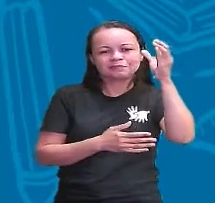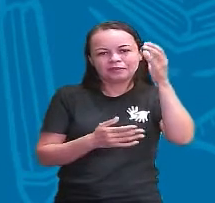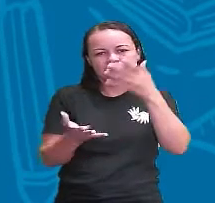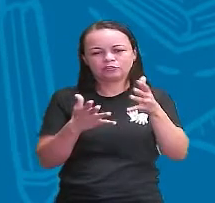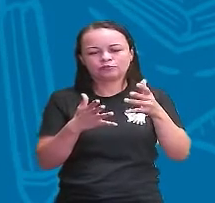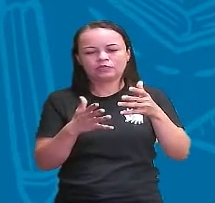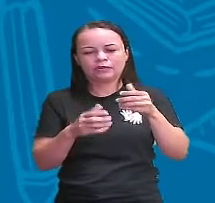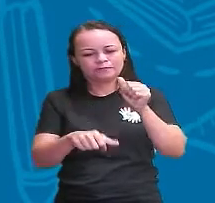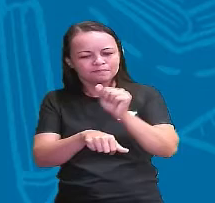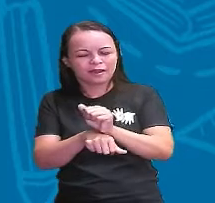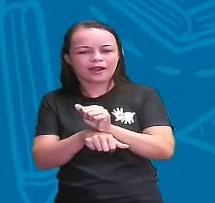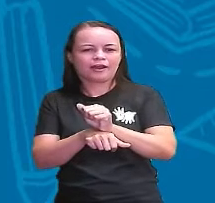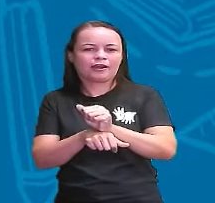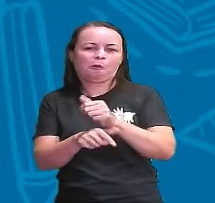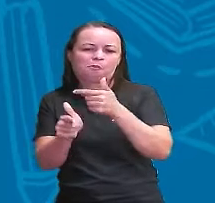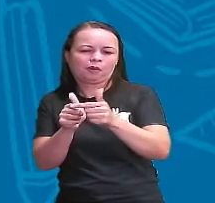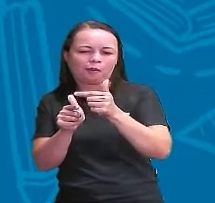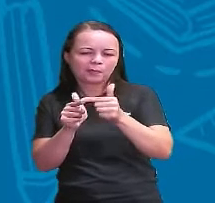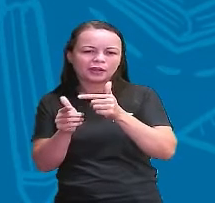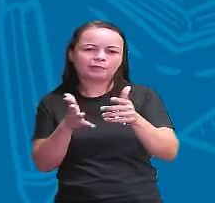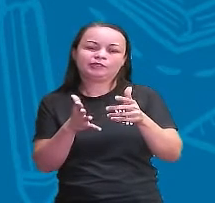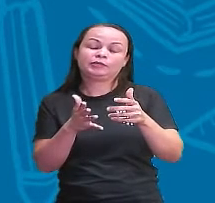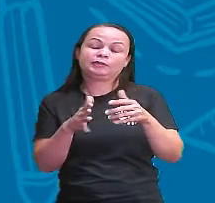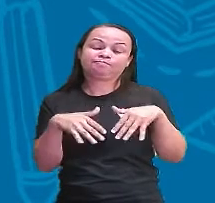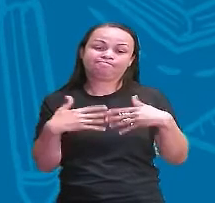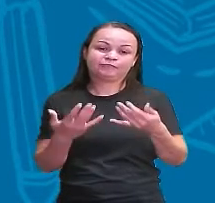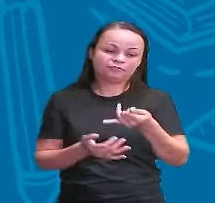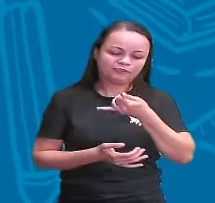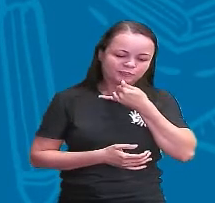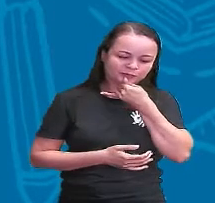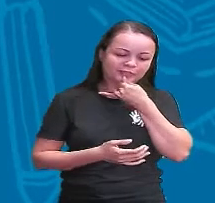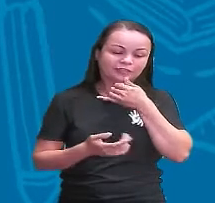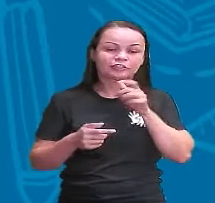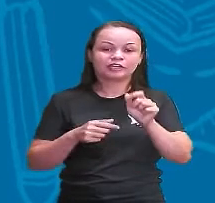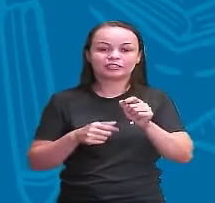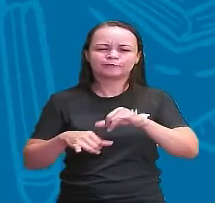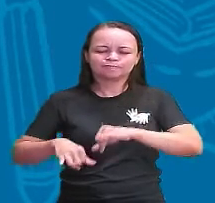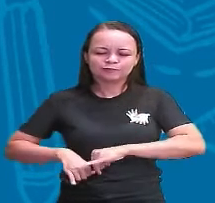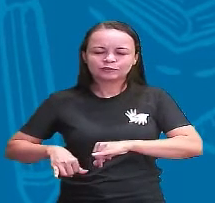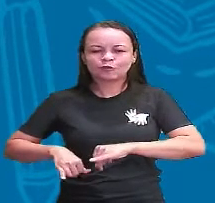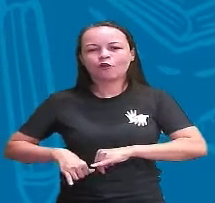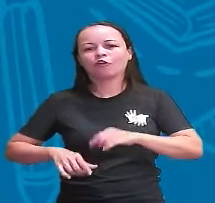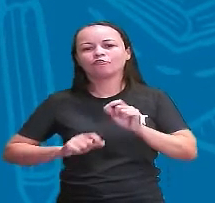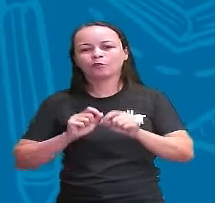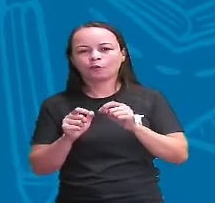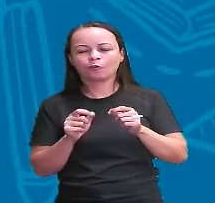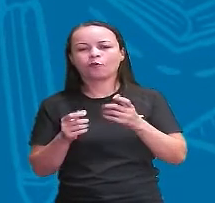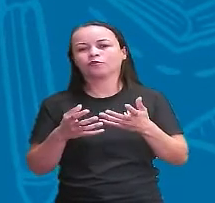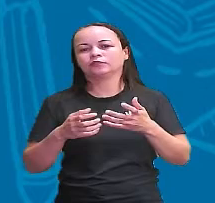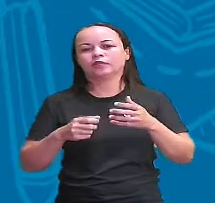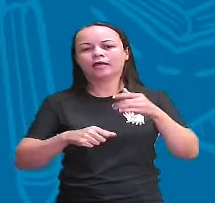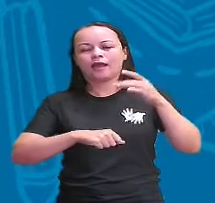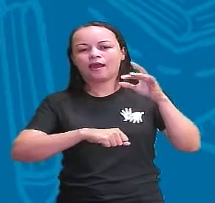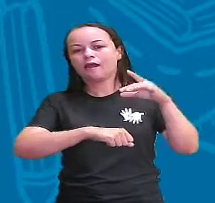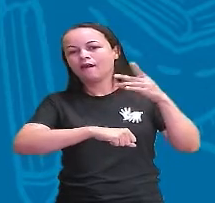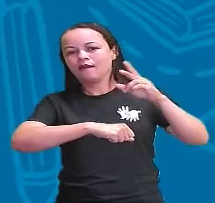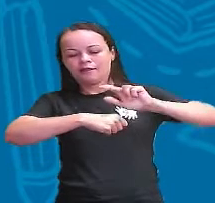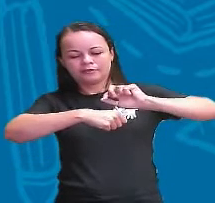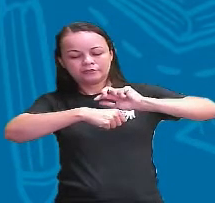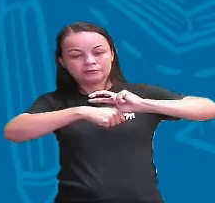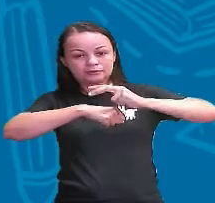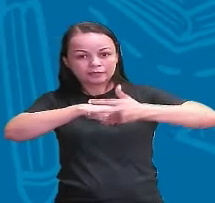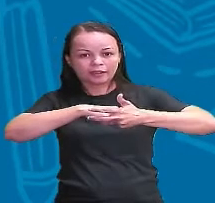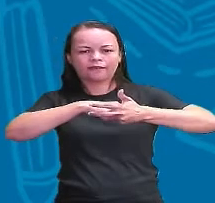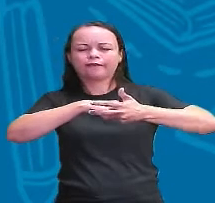problemas, né, que infelizmente a gente ainda sofre muito nos dias atuais, como por exemplo a dengue, a zika, a